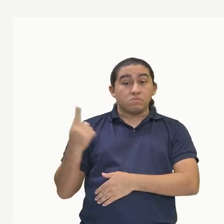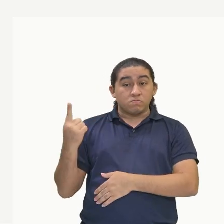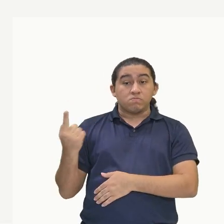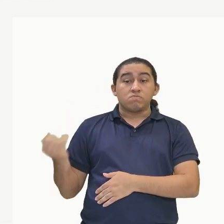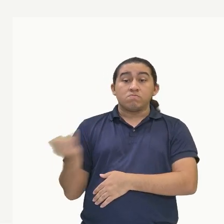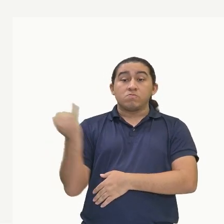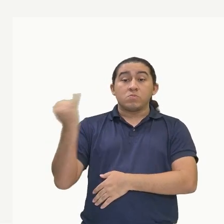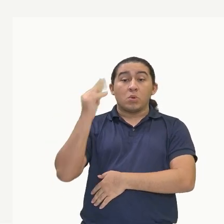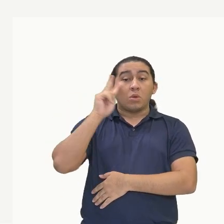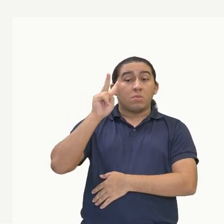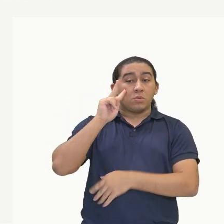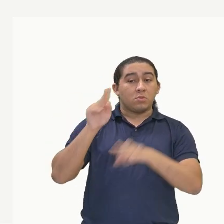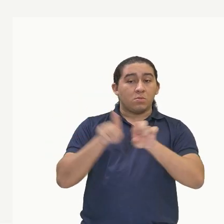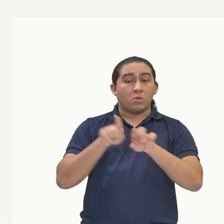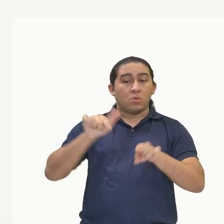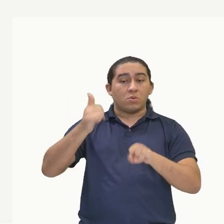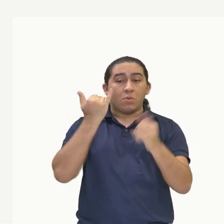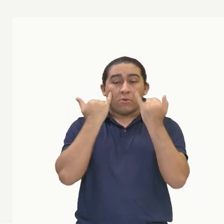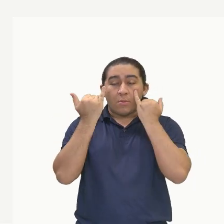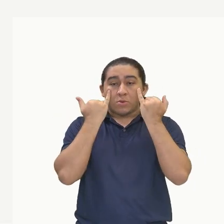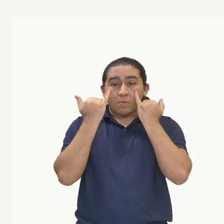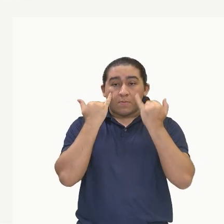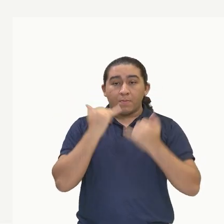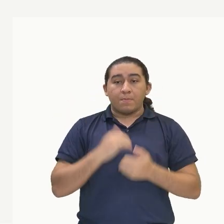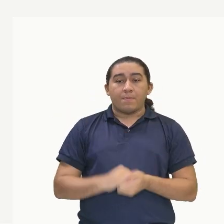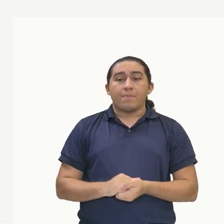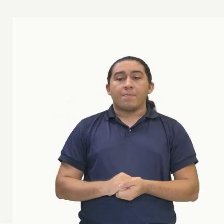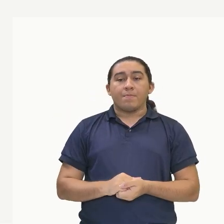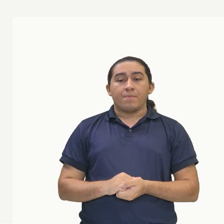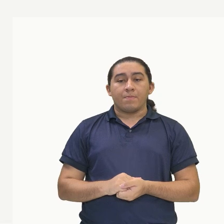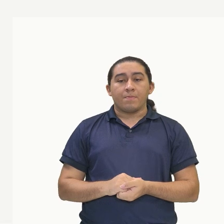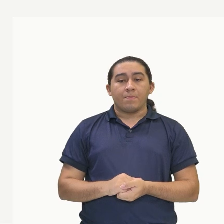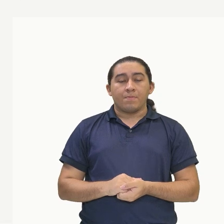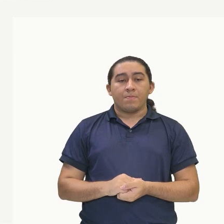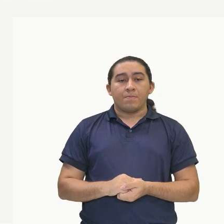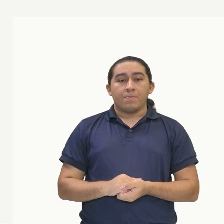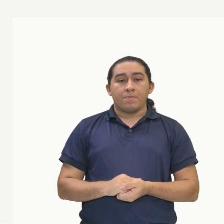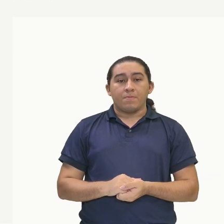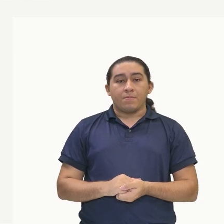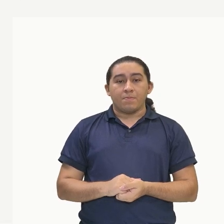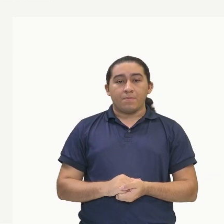explicar algumas outras coisas. Todas as vezes que você tiver